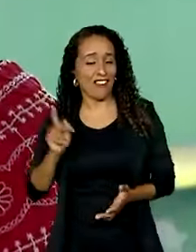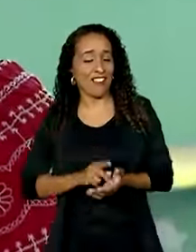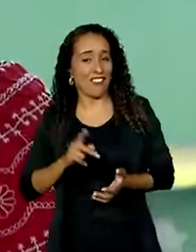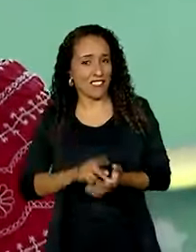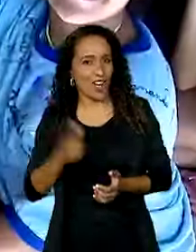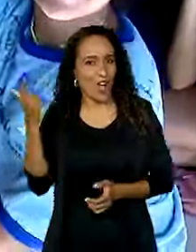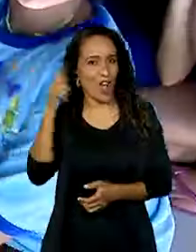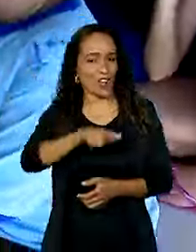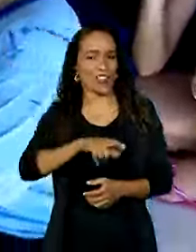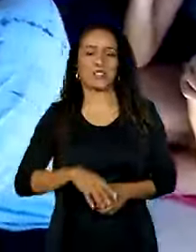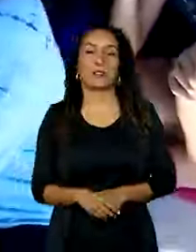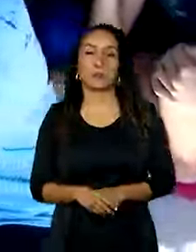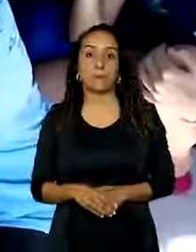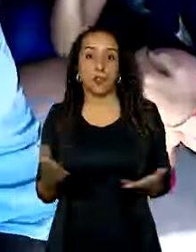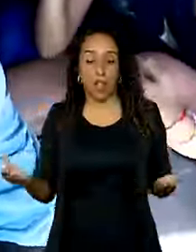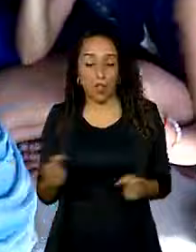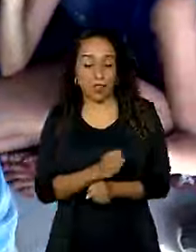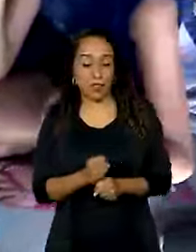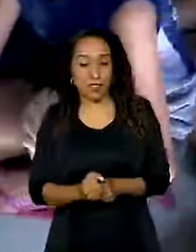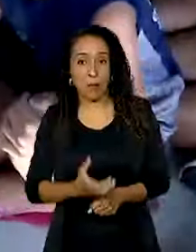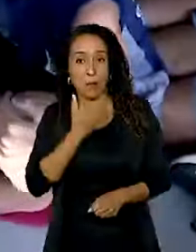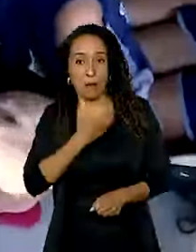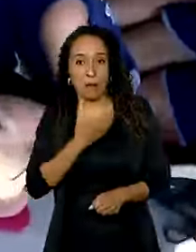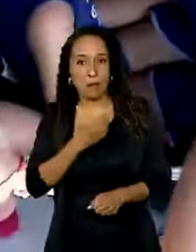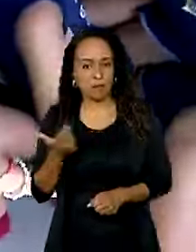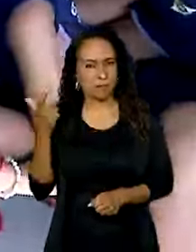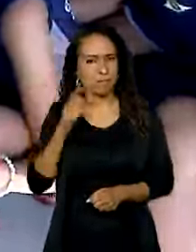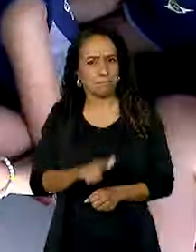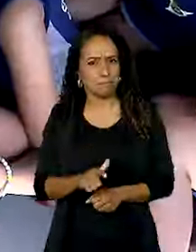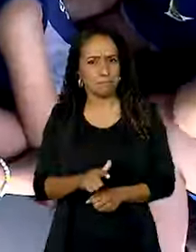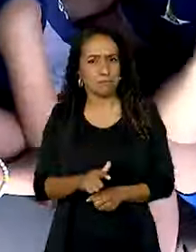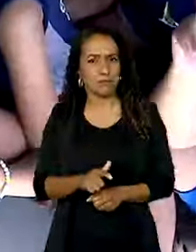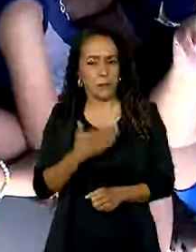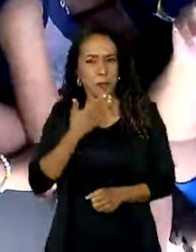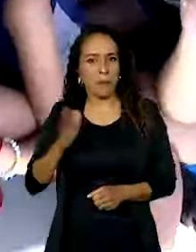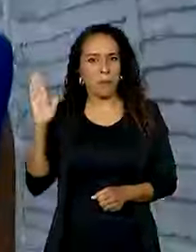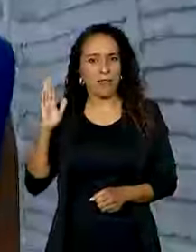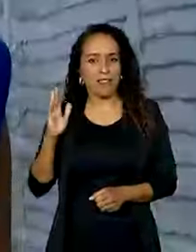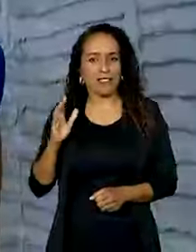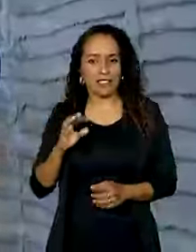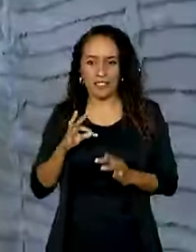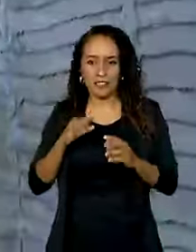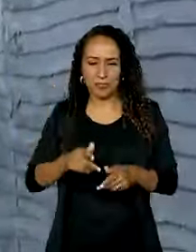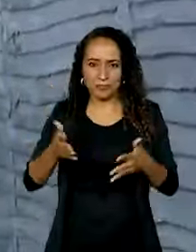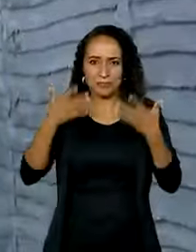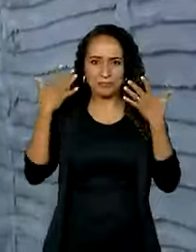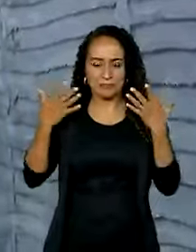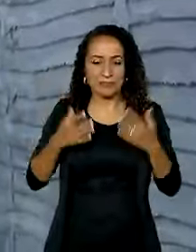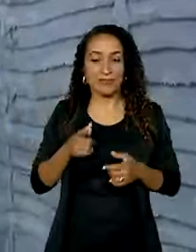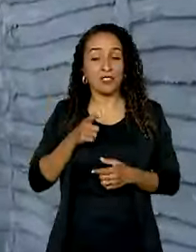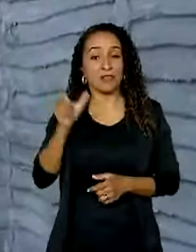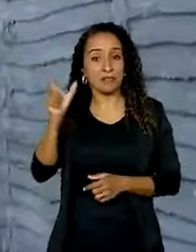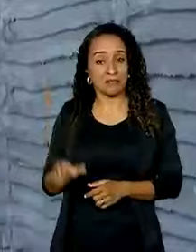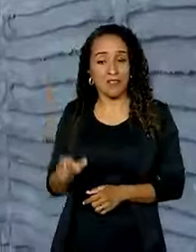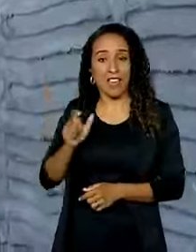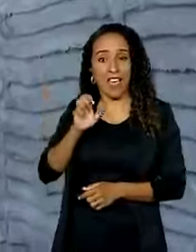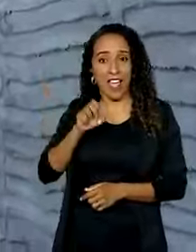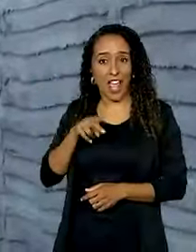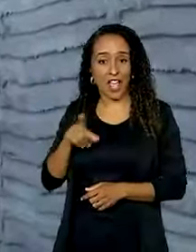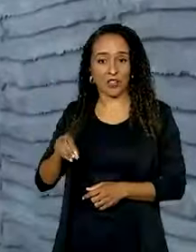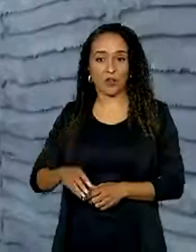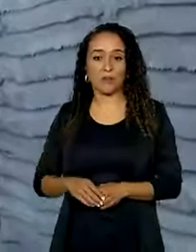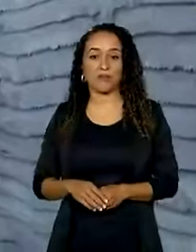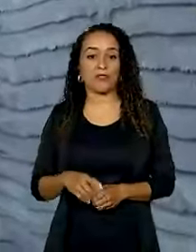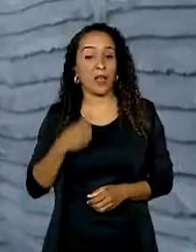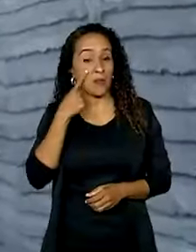que foi alcançada. Este ano, o Papai Noel cumpriu a promessa e não decepcionou ninguém. É o que diz o aluno Enzo. Agora